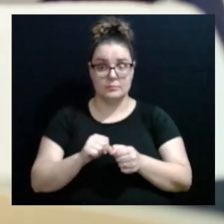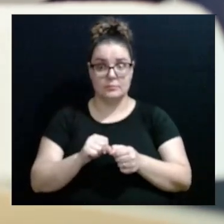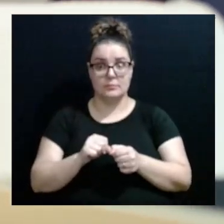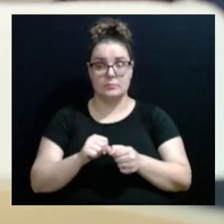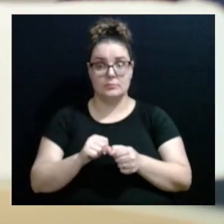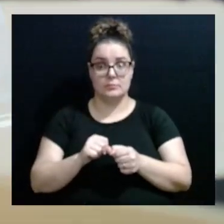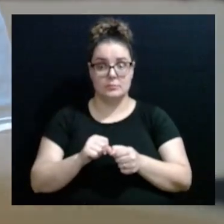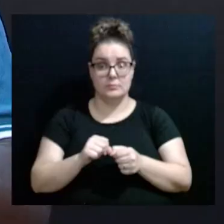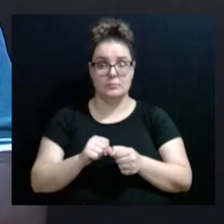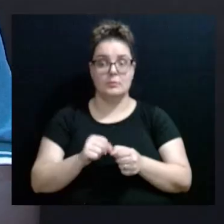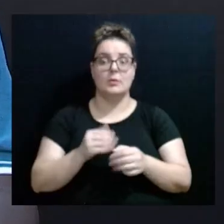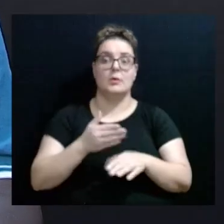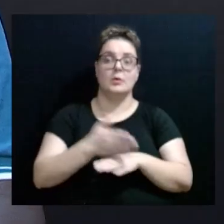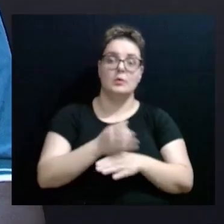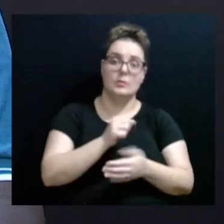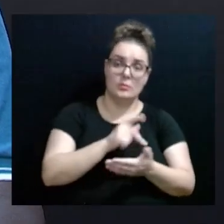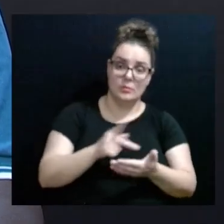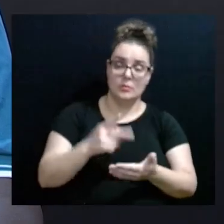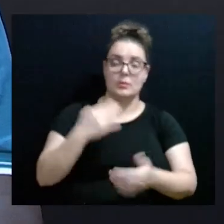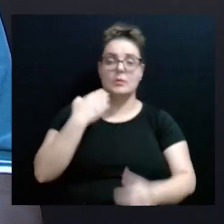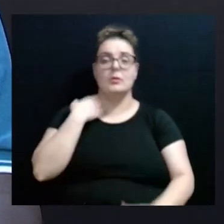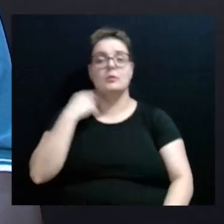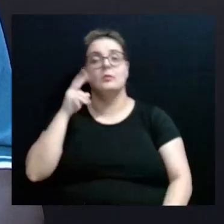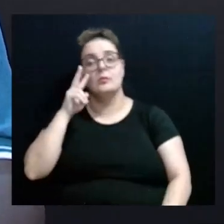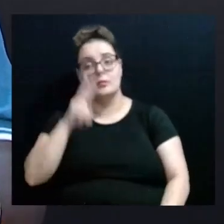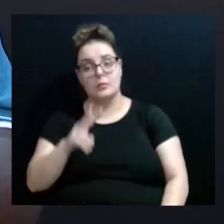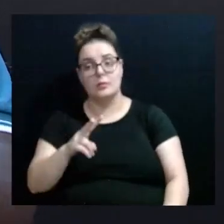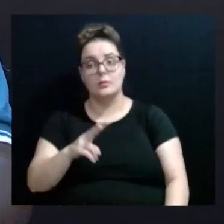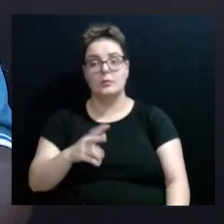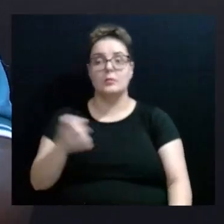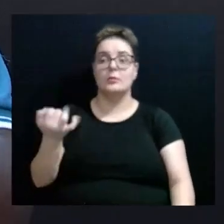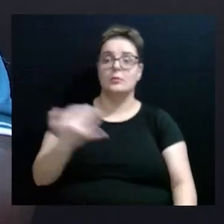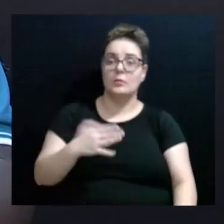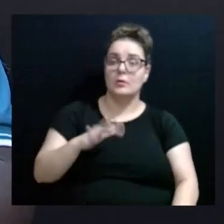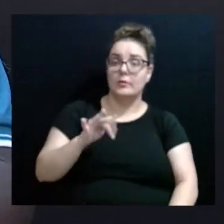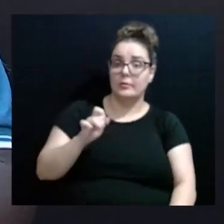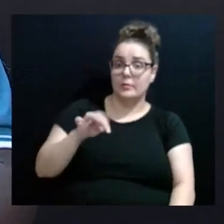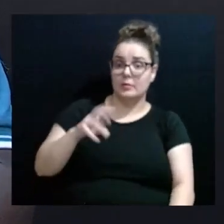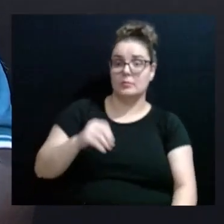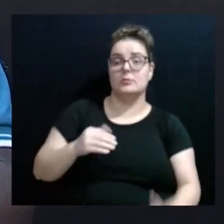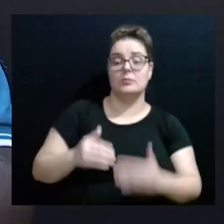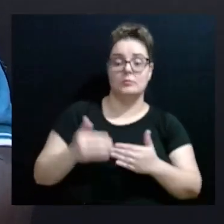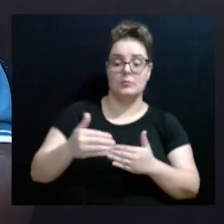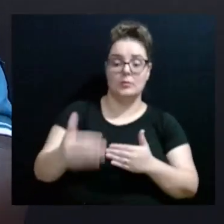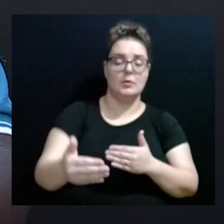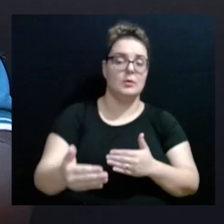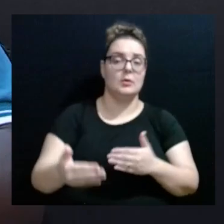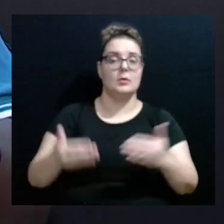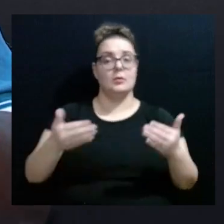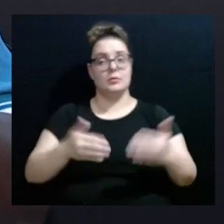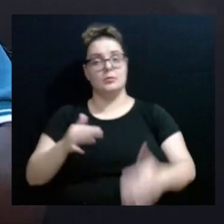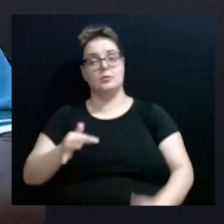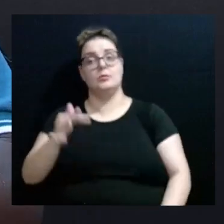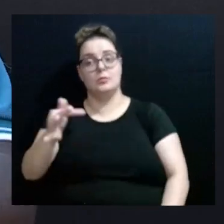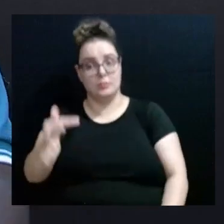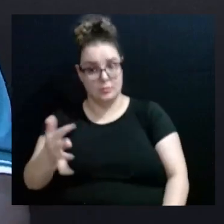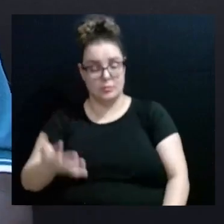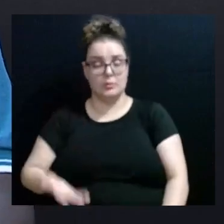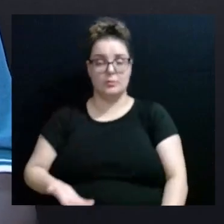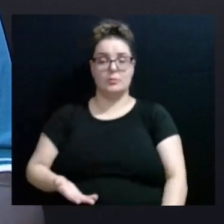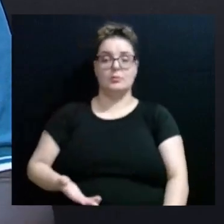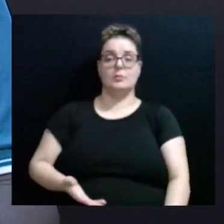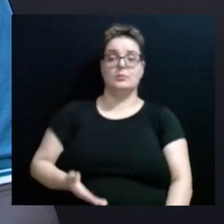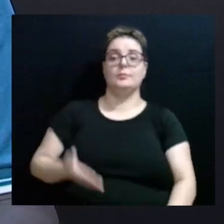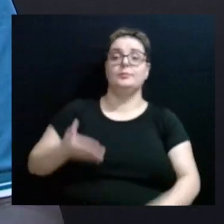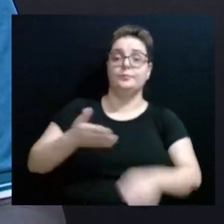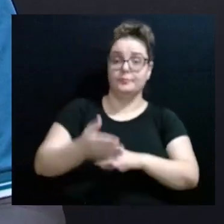fazer, entre, né, no aplicativo do seu banco, veja quanto que estão as faturas futuras, atual e a